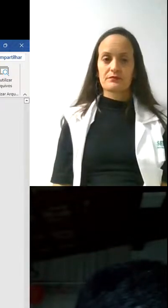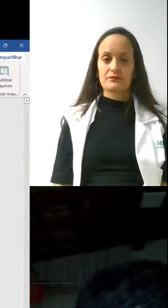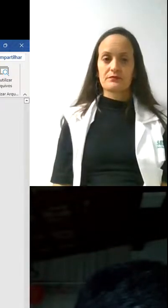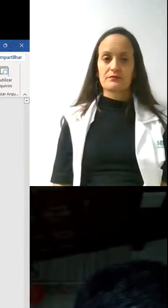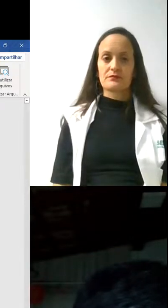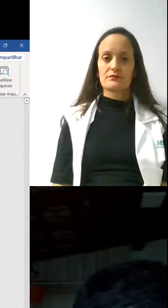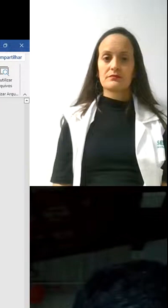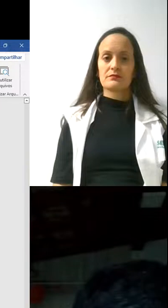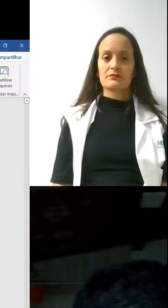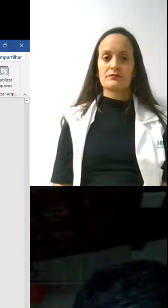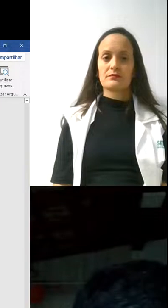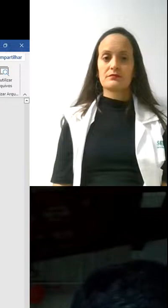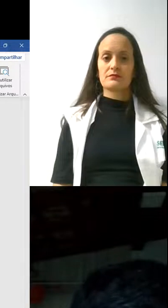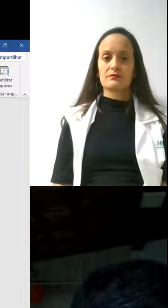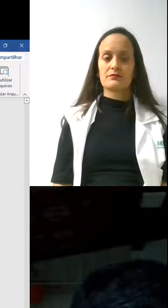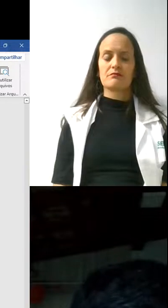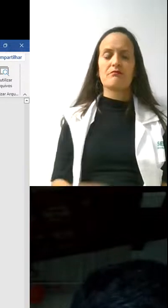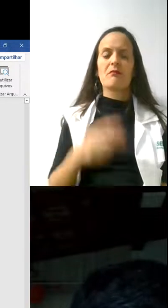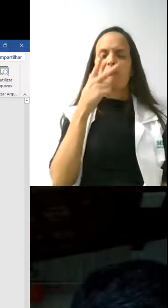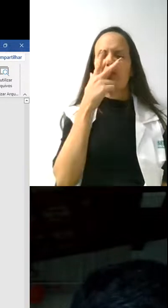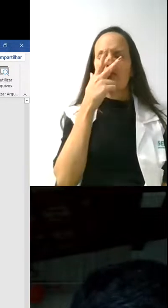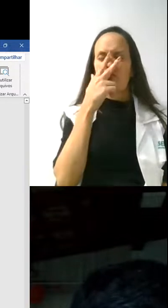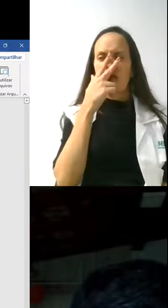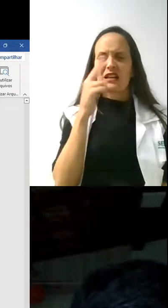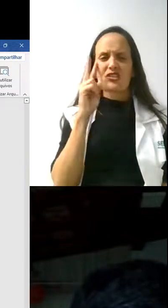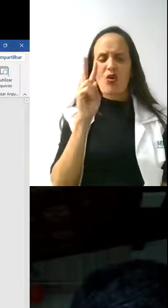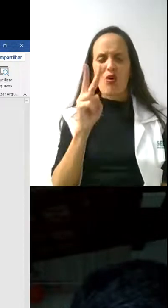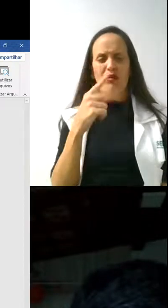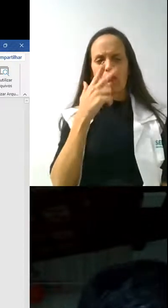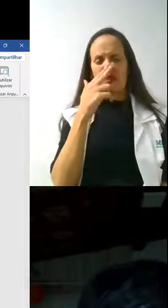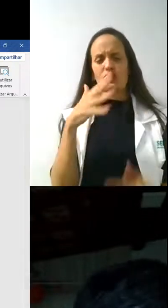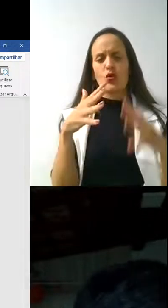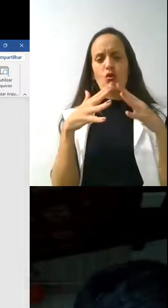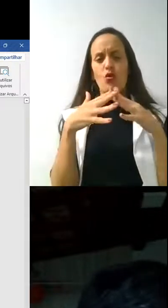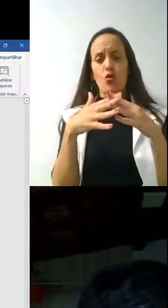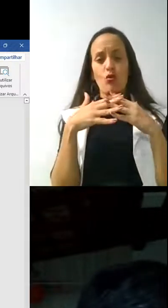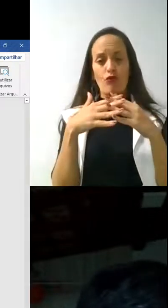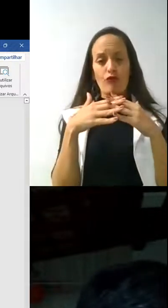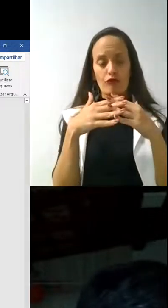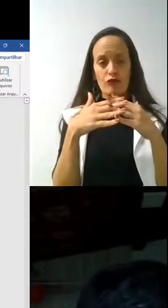Assim pode parecer um pouco complicado, né, nesse primeiro momento, mas quando